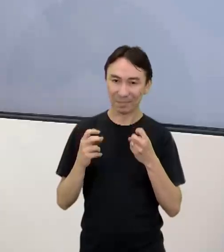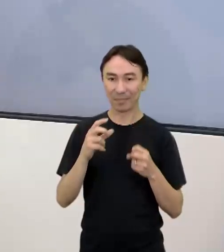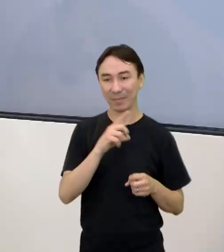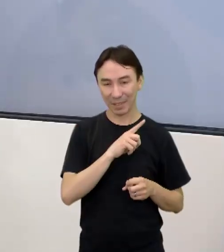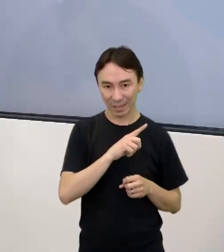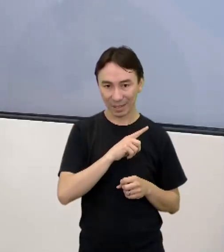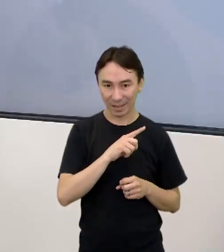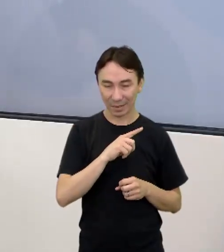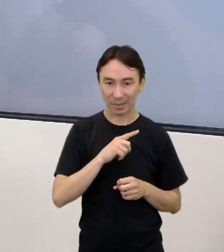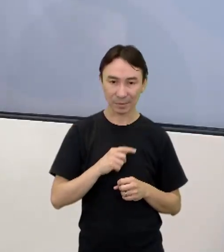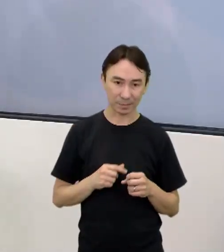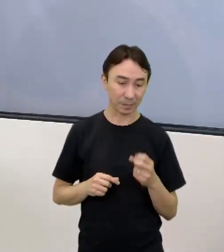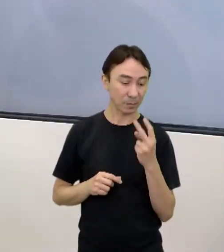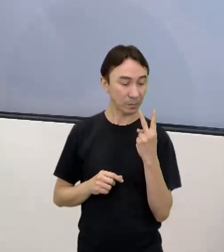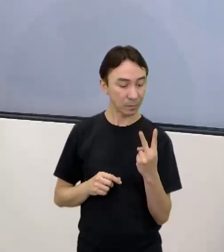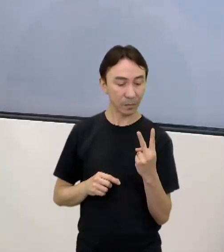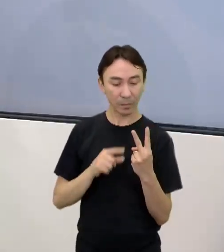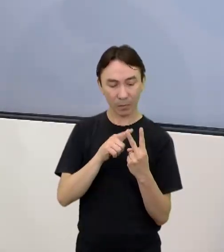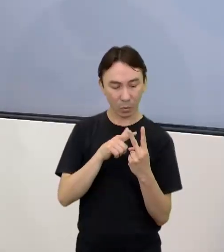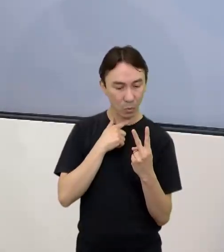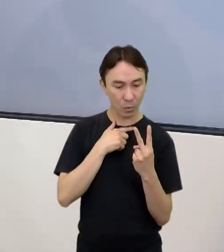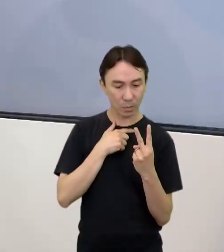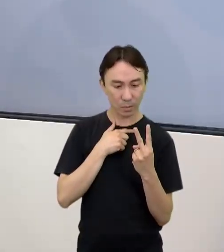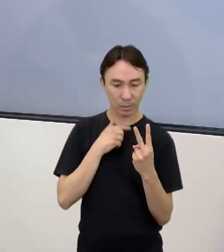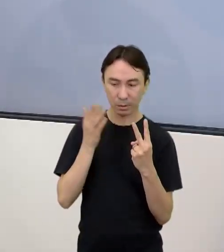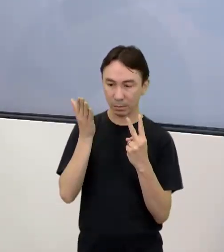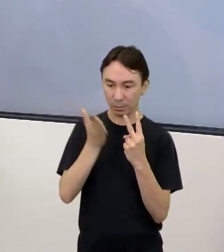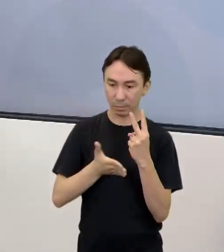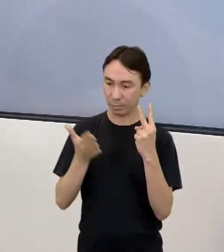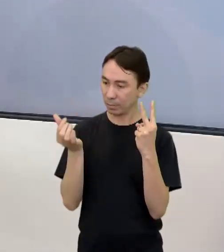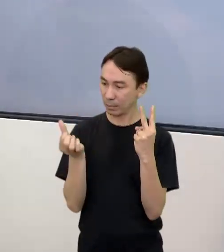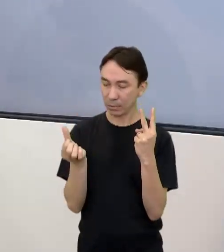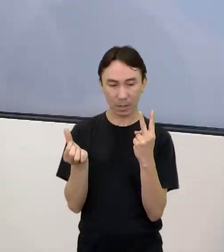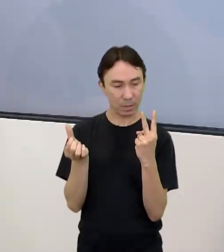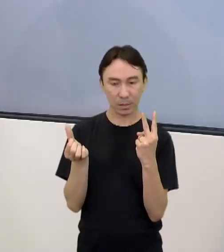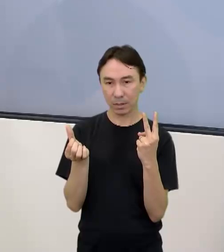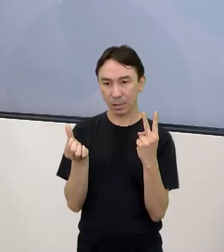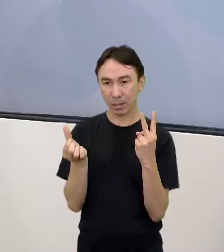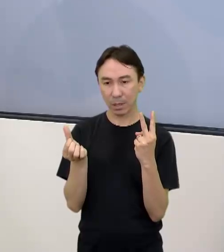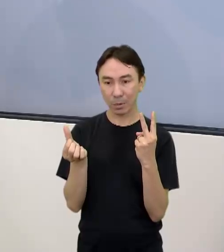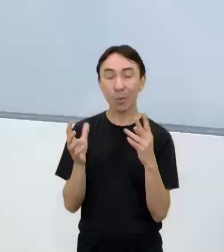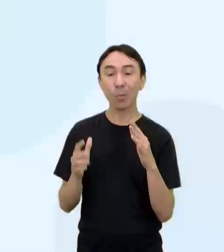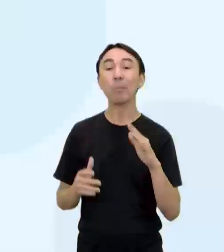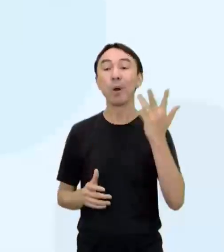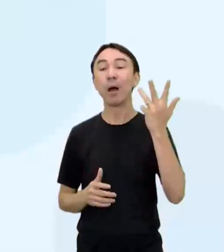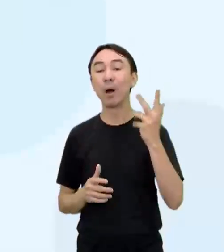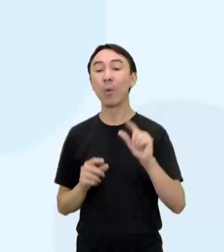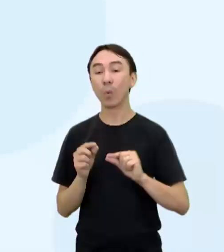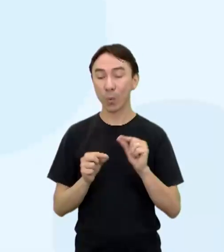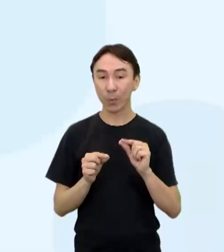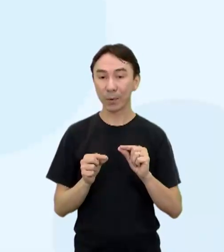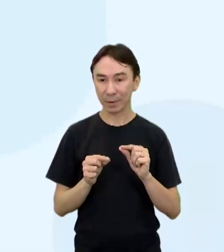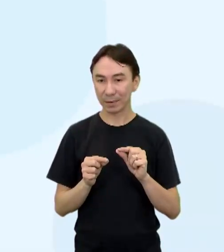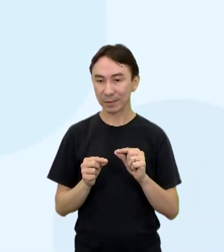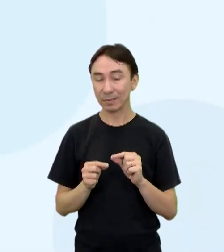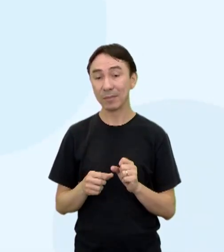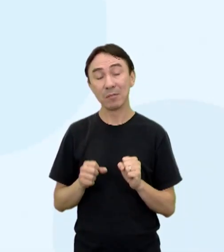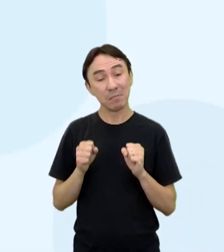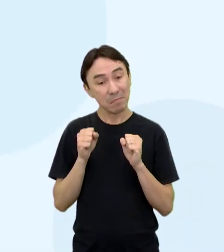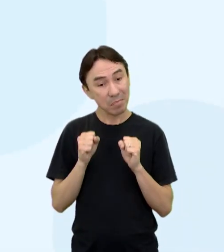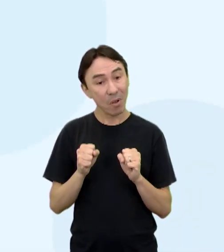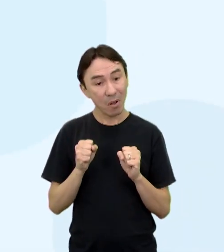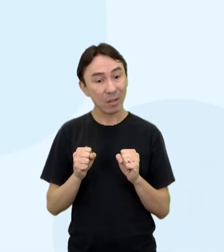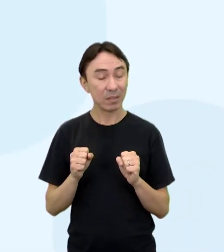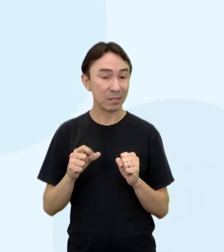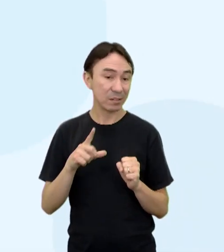2 situações e no todo são 6, né? Então olha o que acontece aí, ó. Podemos dizer então que